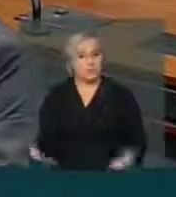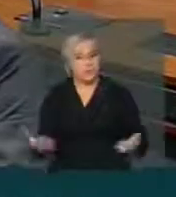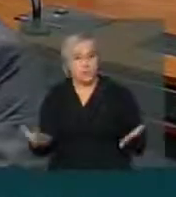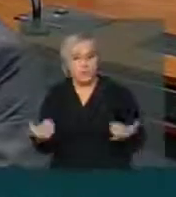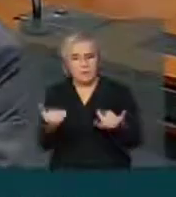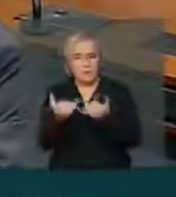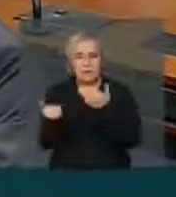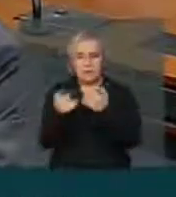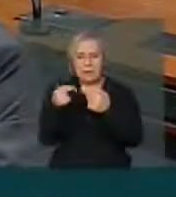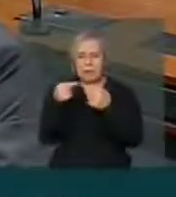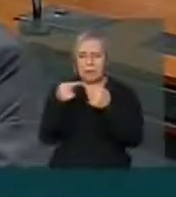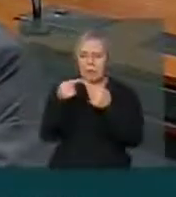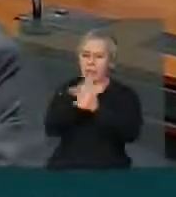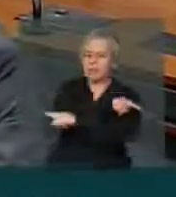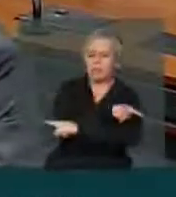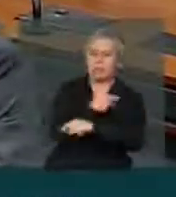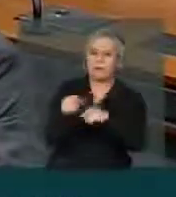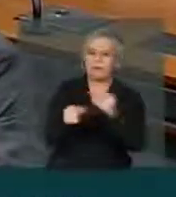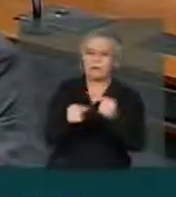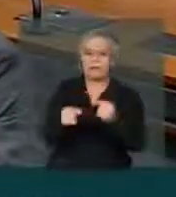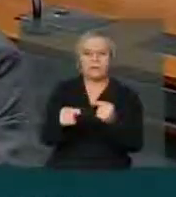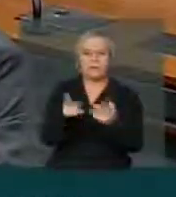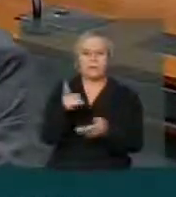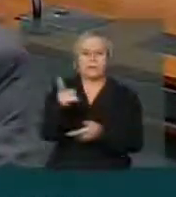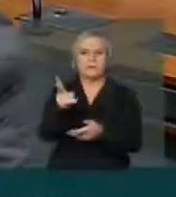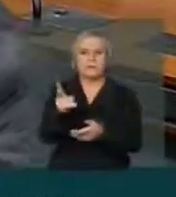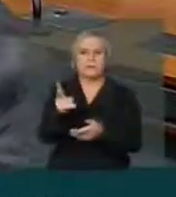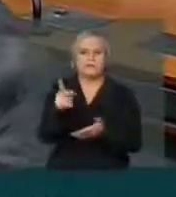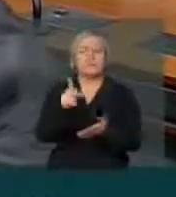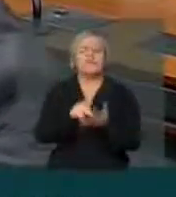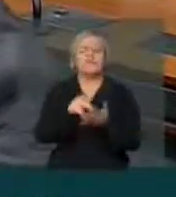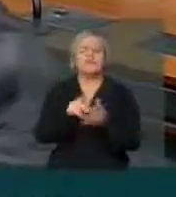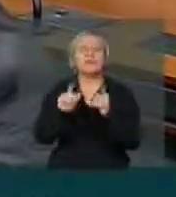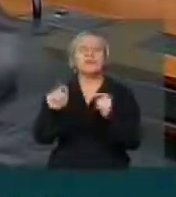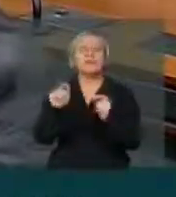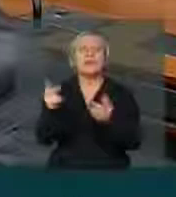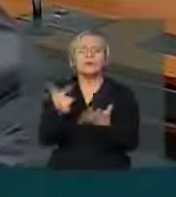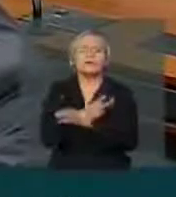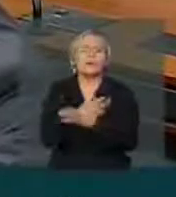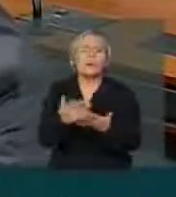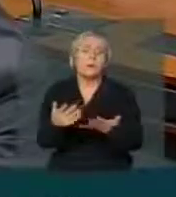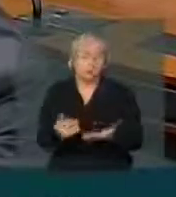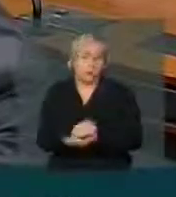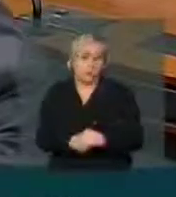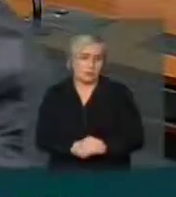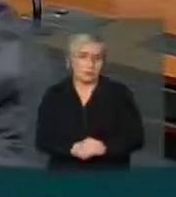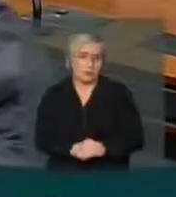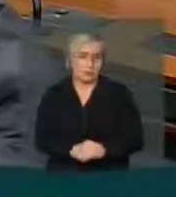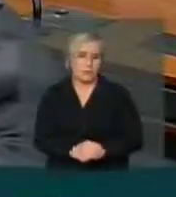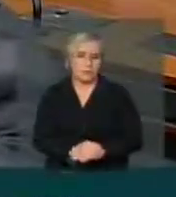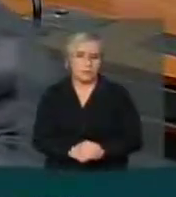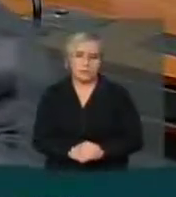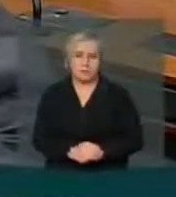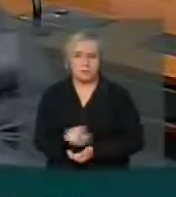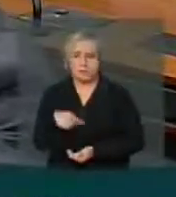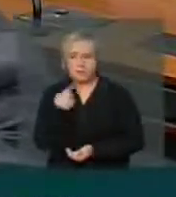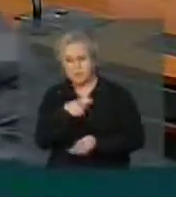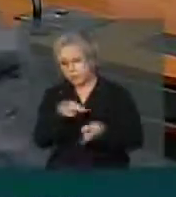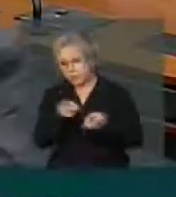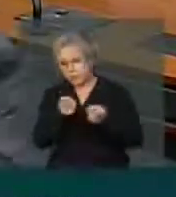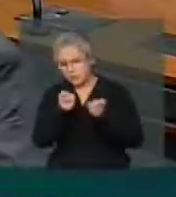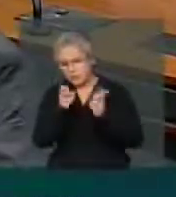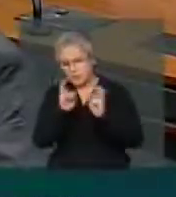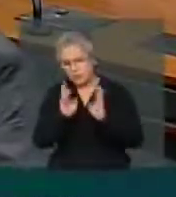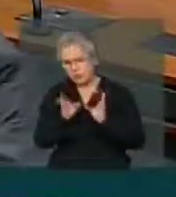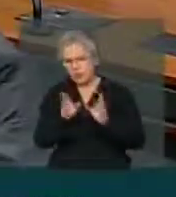incongruência permanece. O que efetivamente, de fato, fora esses belos slides aqui que são colocados, que a gente percebe há anos aqui, etc., o